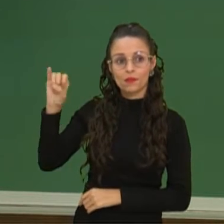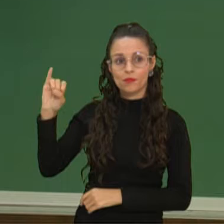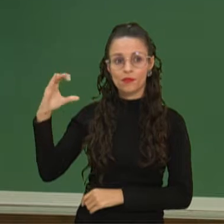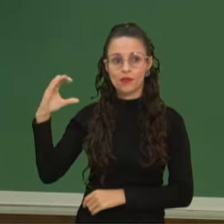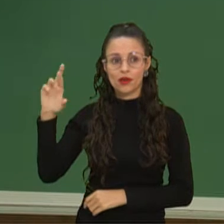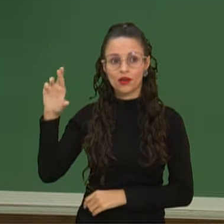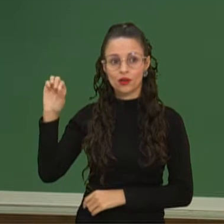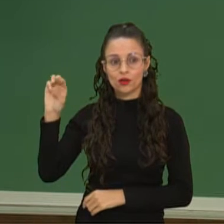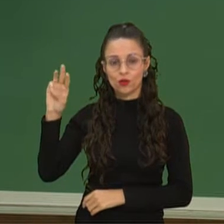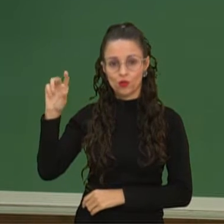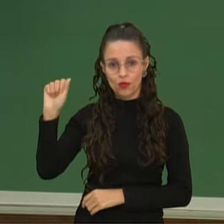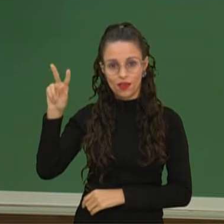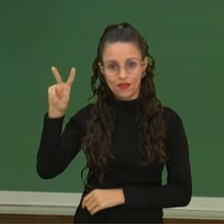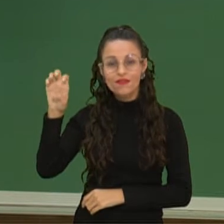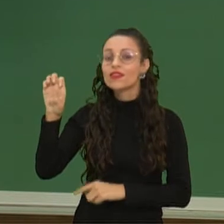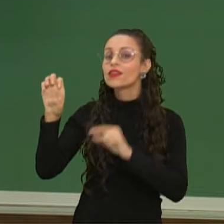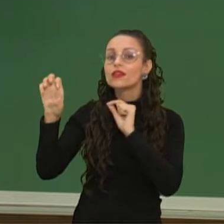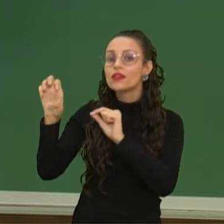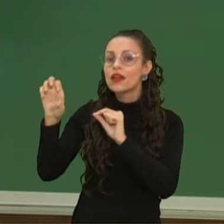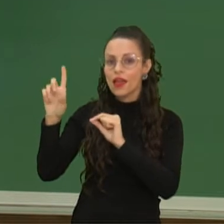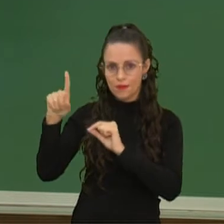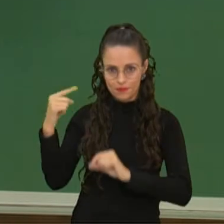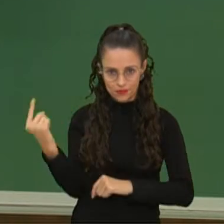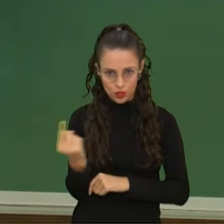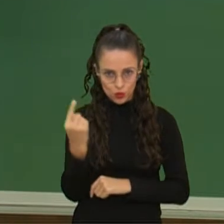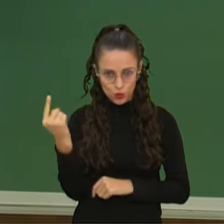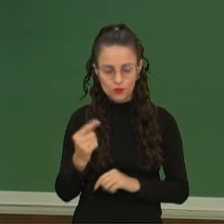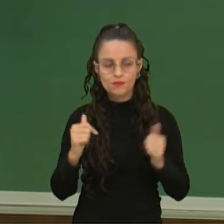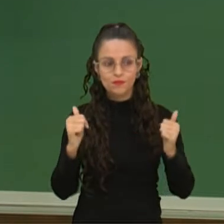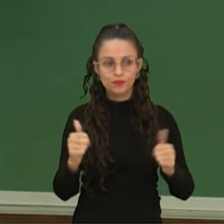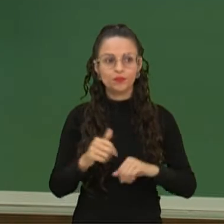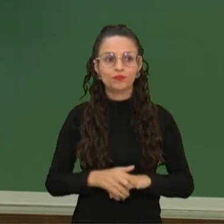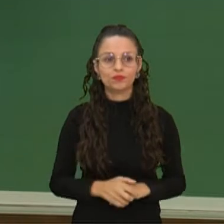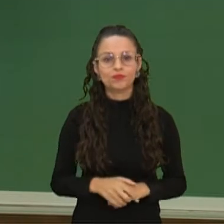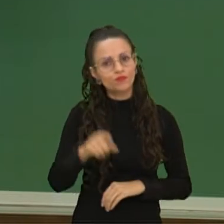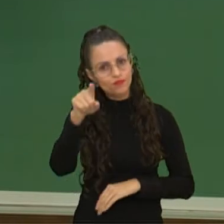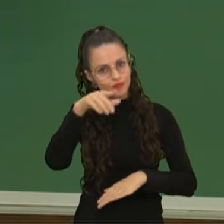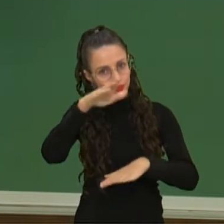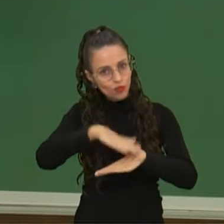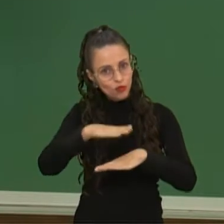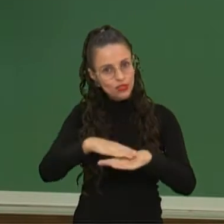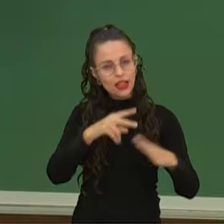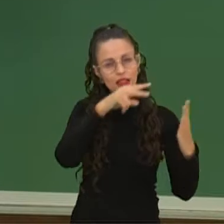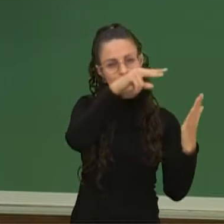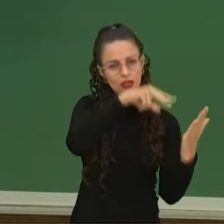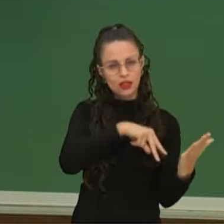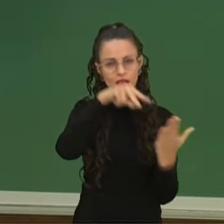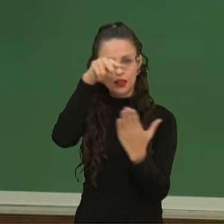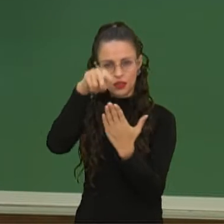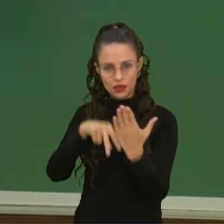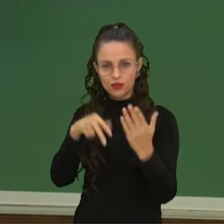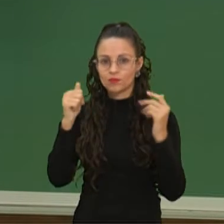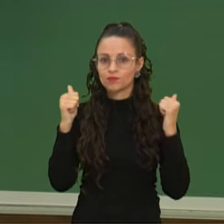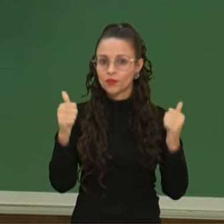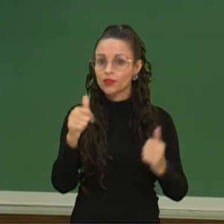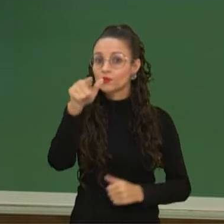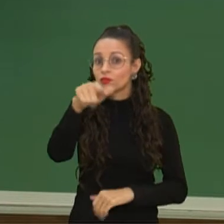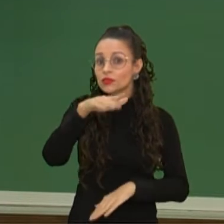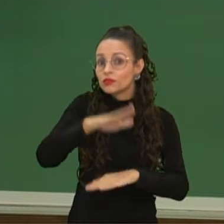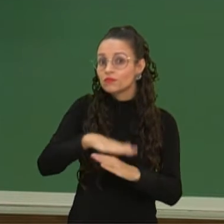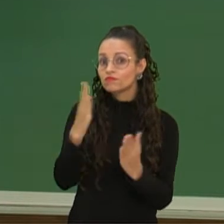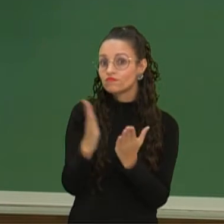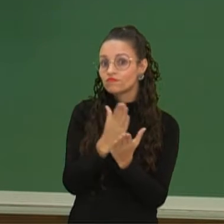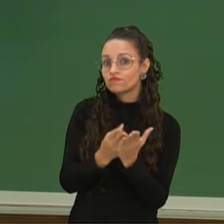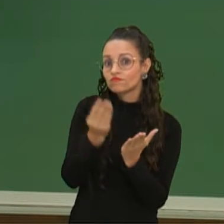significa micro-ondas. As outras são todas cognatas, beleza? Então você vai ler com calma, tá? E vai colocar aí no caderno de vocês